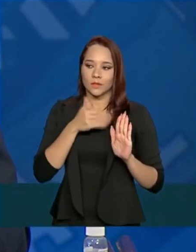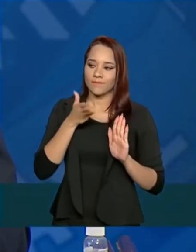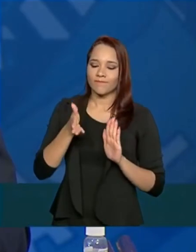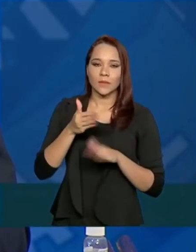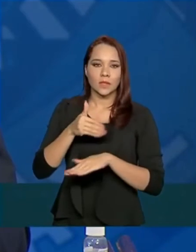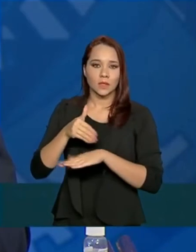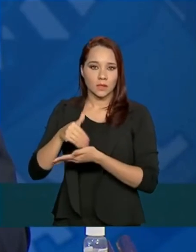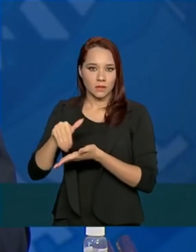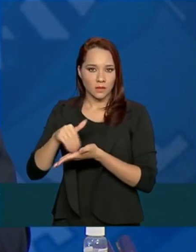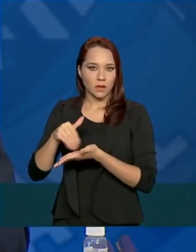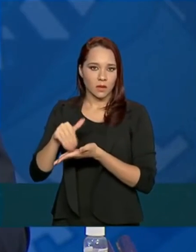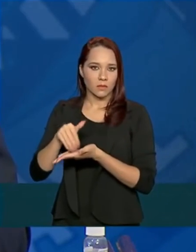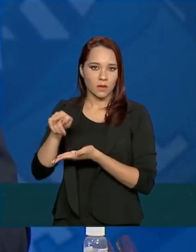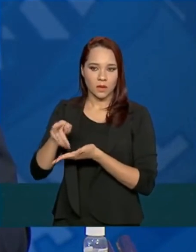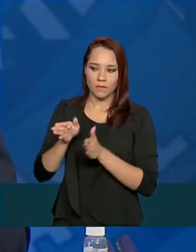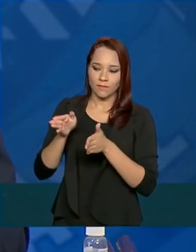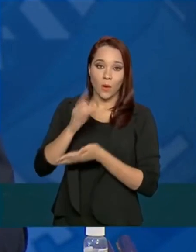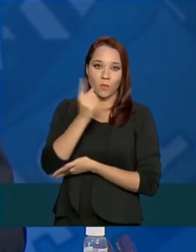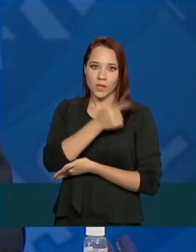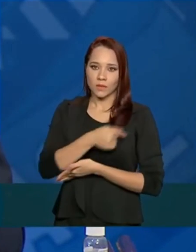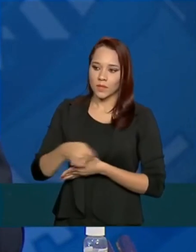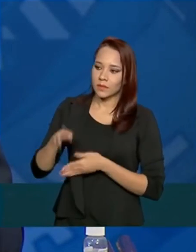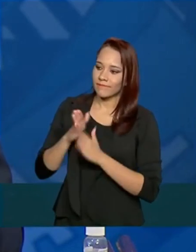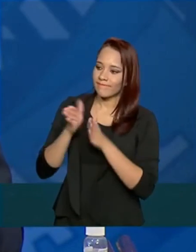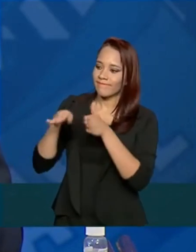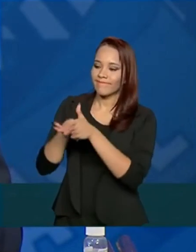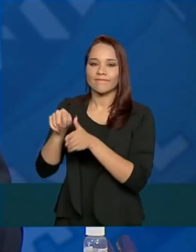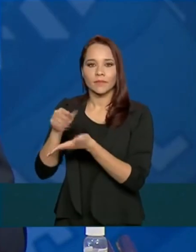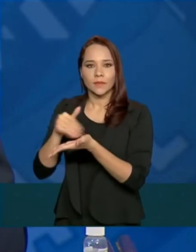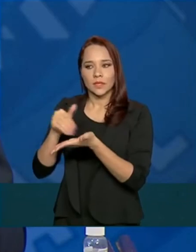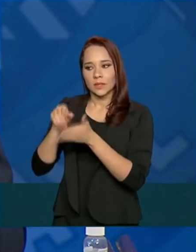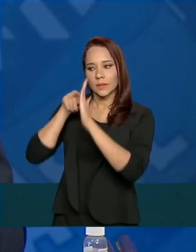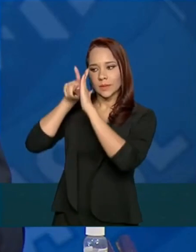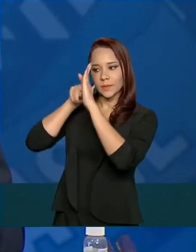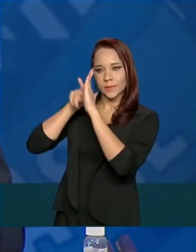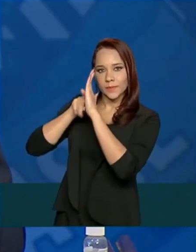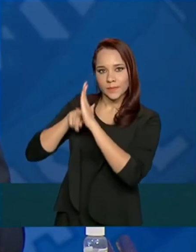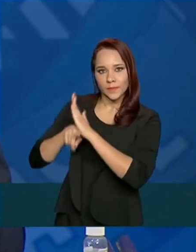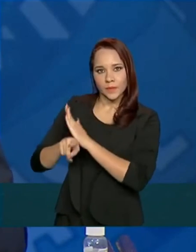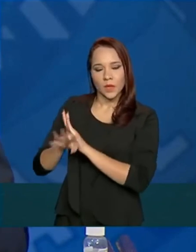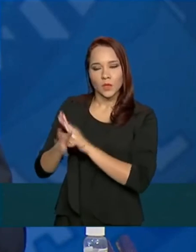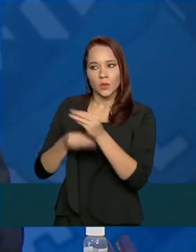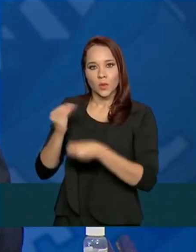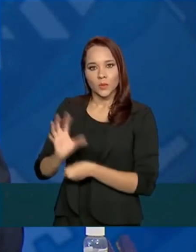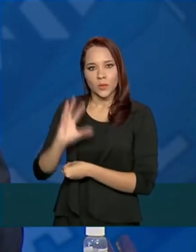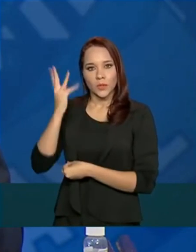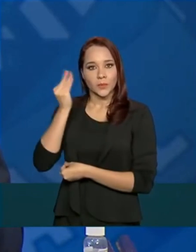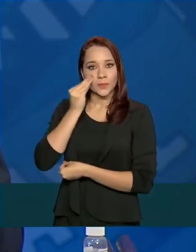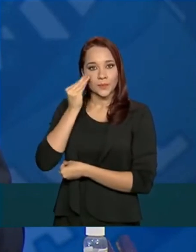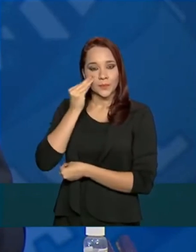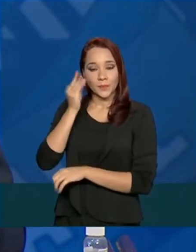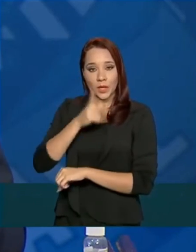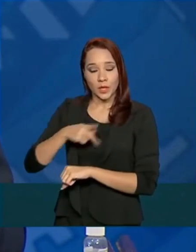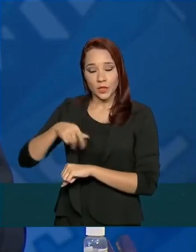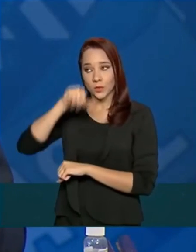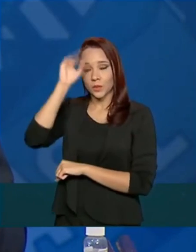secretaria, há uma semana, né, nós fizemos uma análise da atual situação de testagem no